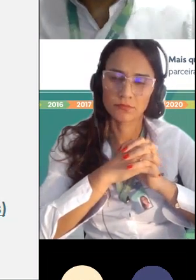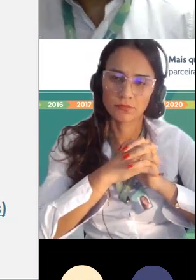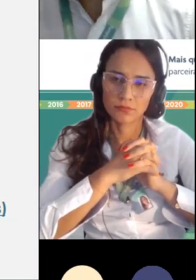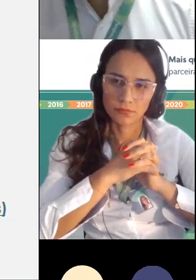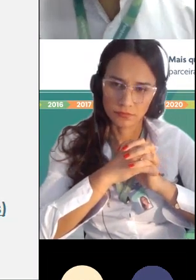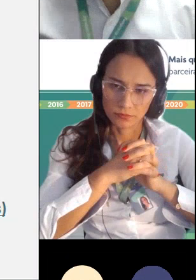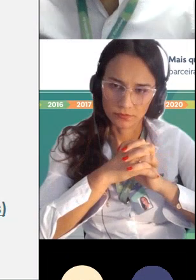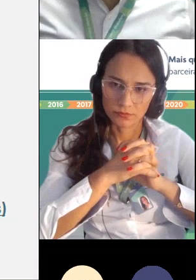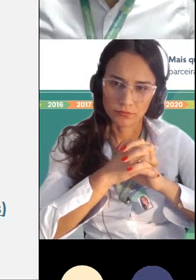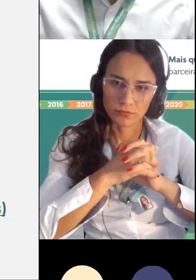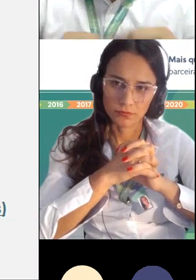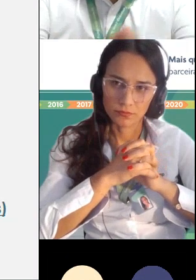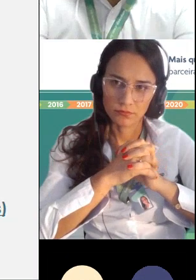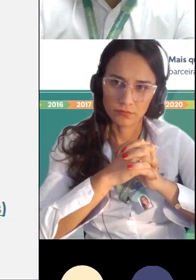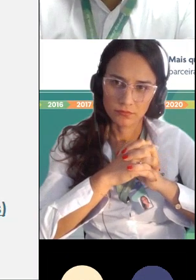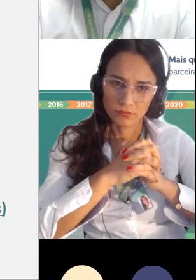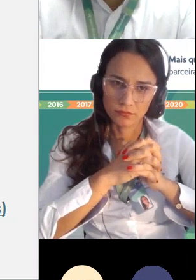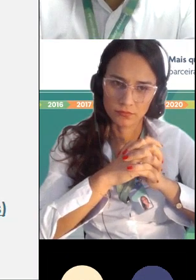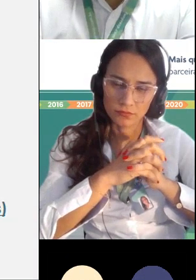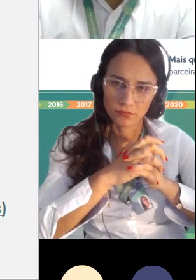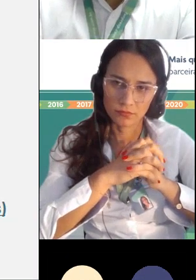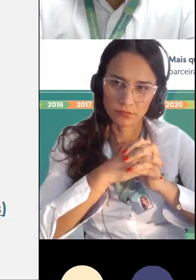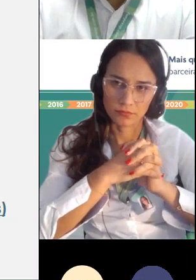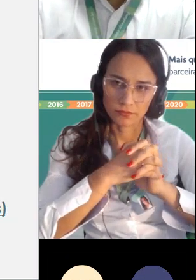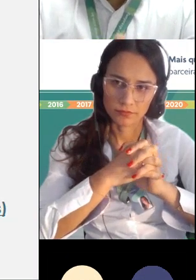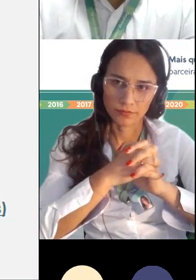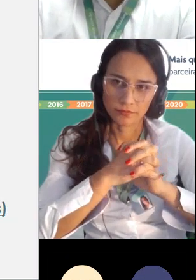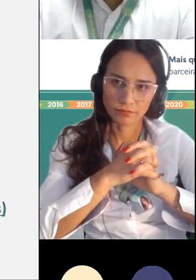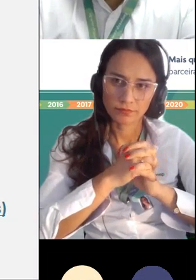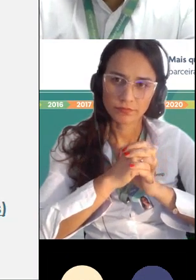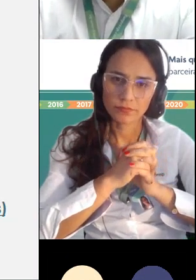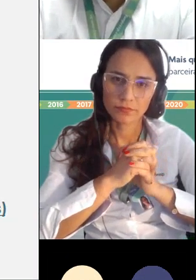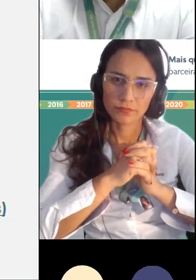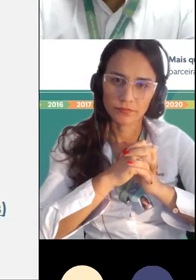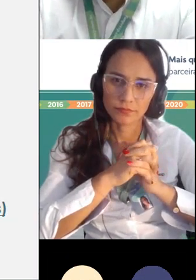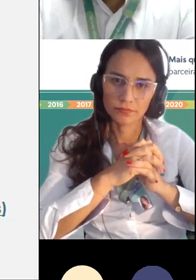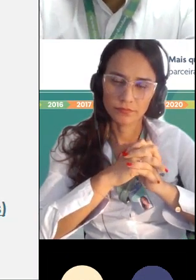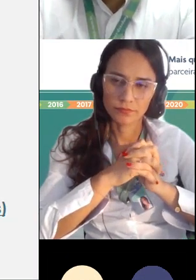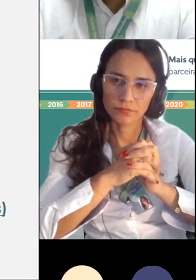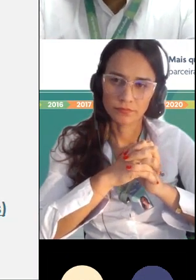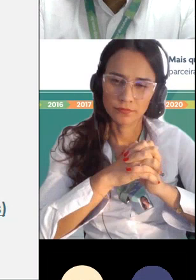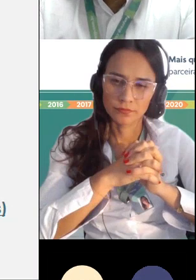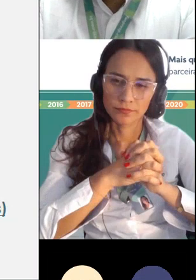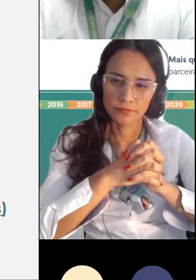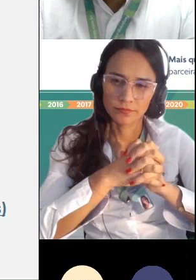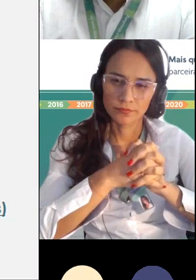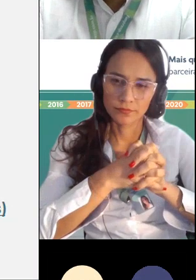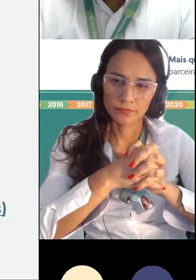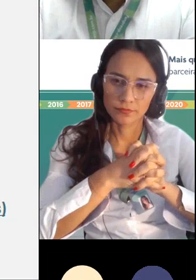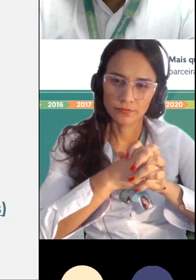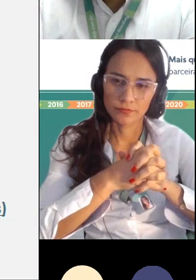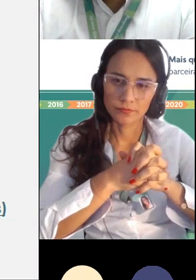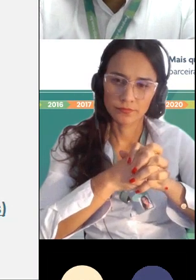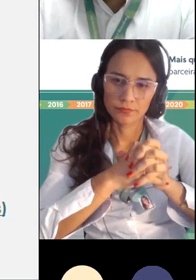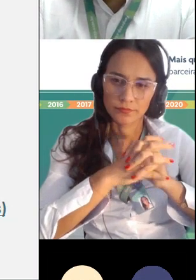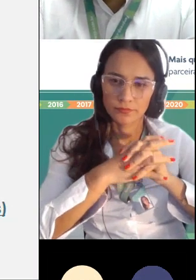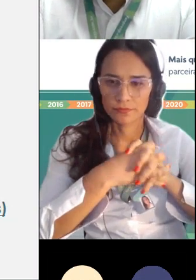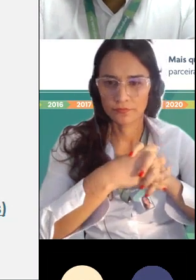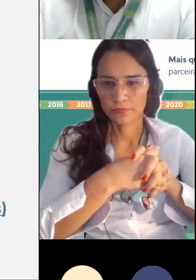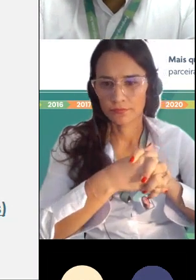3, 80%, até o limite de 100%, tá? Mas a gente tem aquele servidor que está no regime de